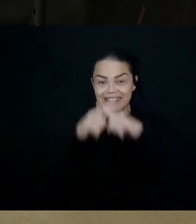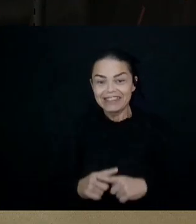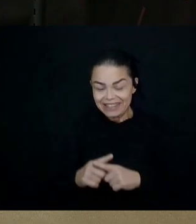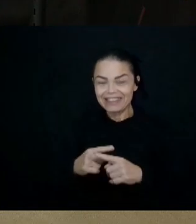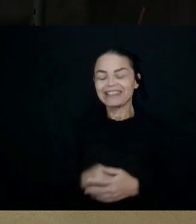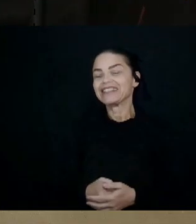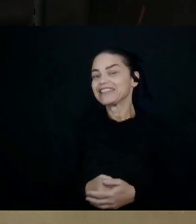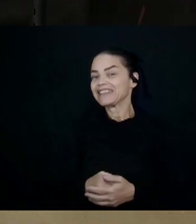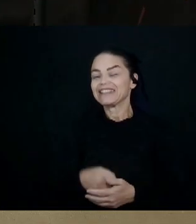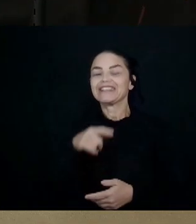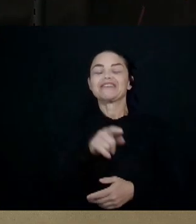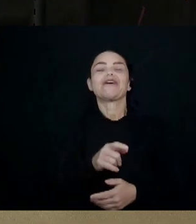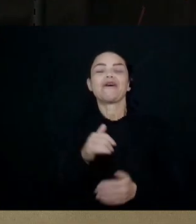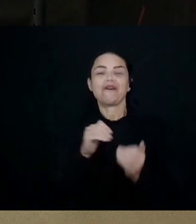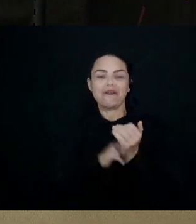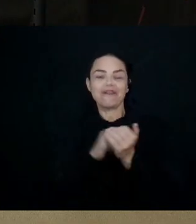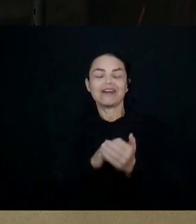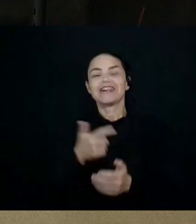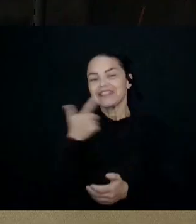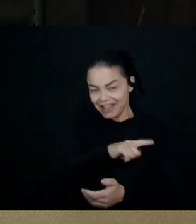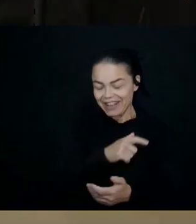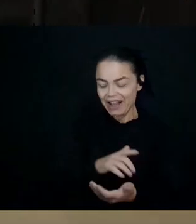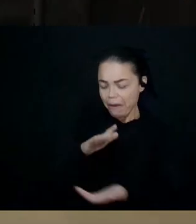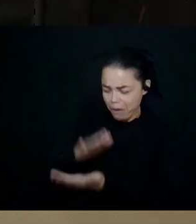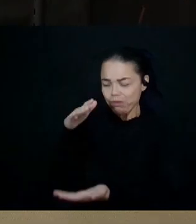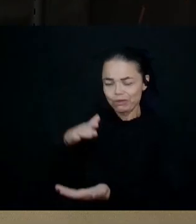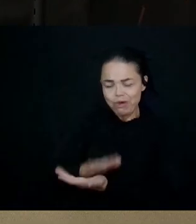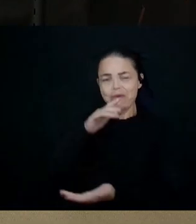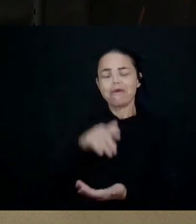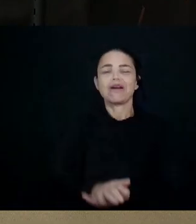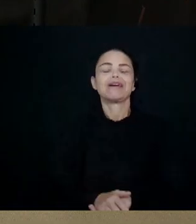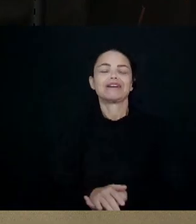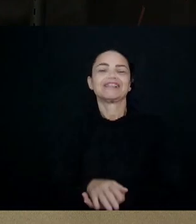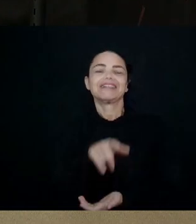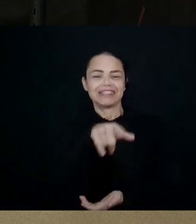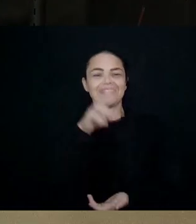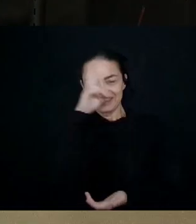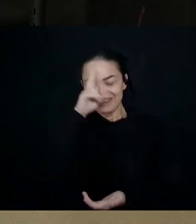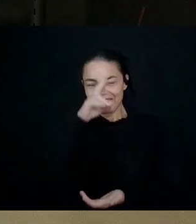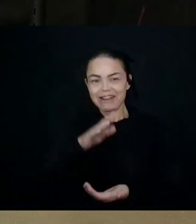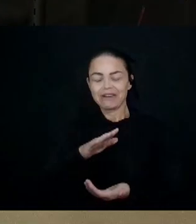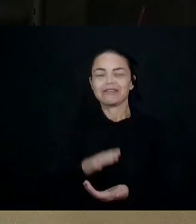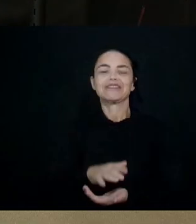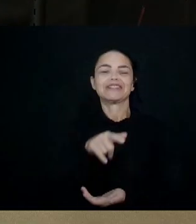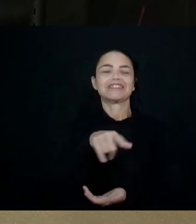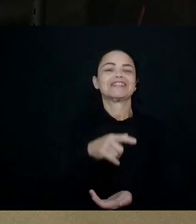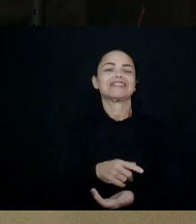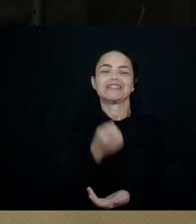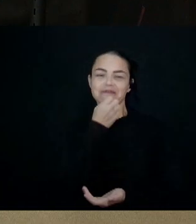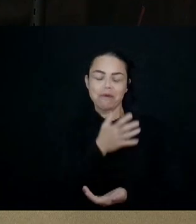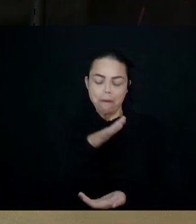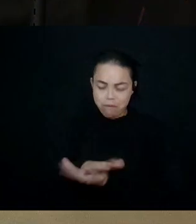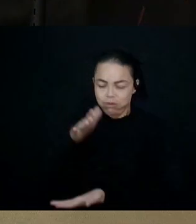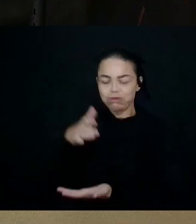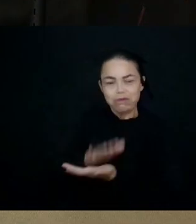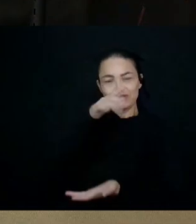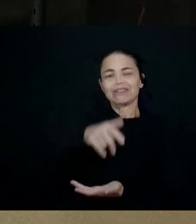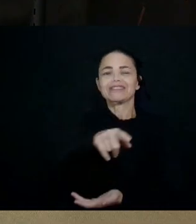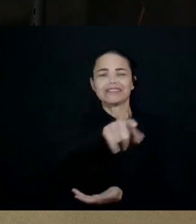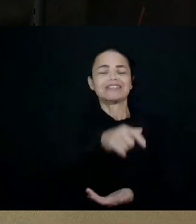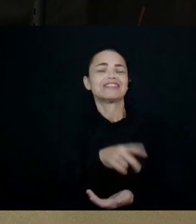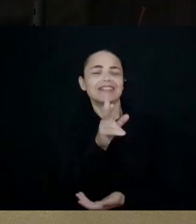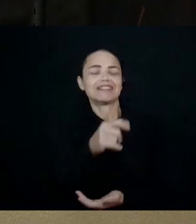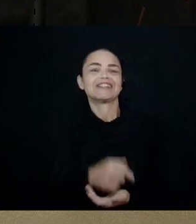do bafo? Você ganhou o bafo agora. Conta aí. Conta o segredo do bafo. Eu era bom de bafo. Sempre